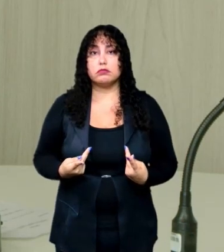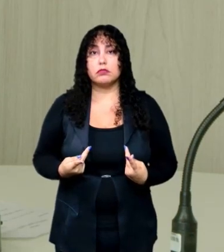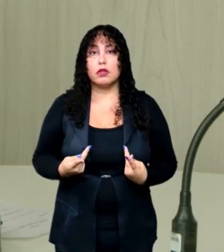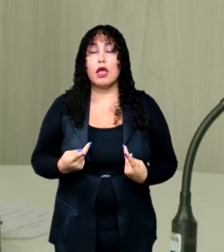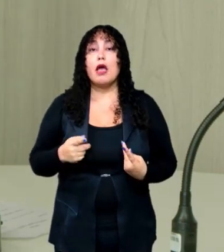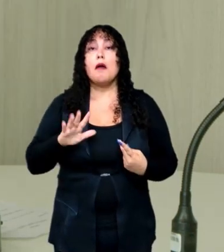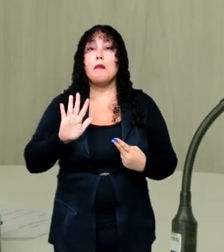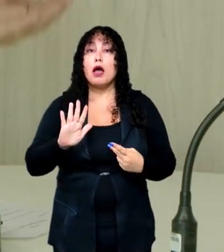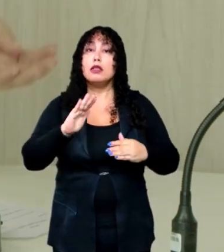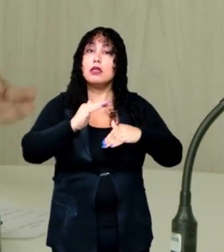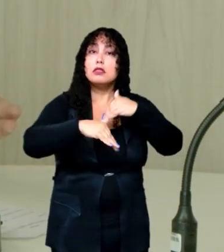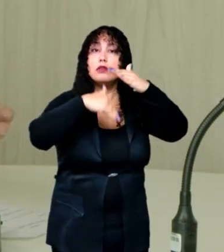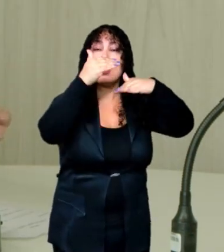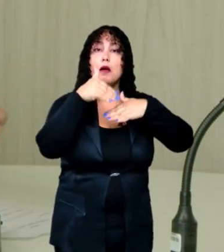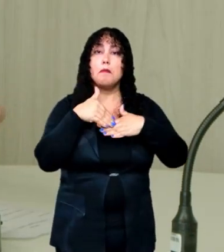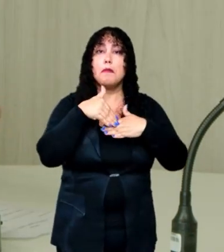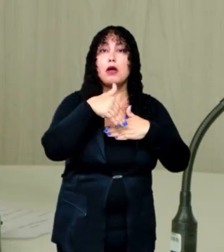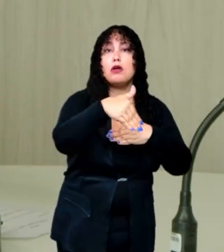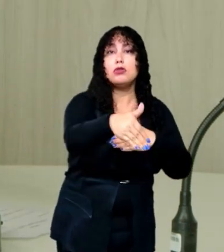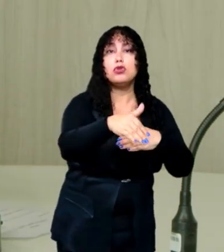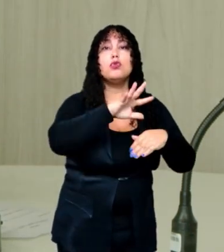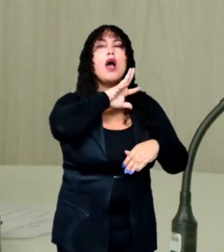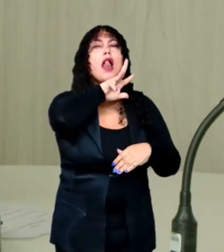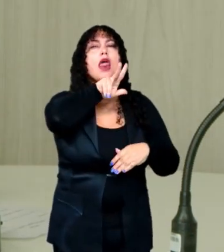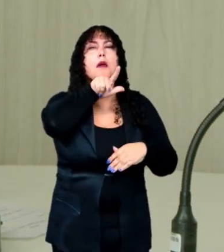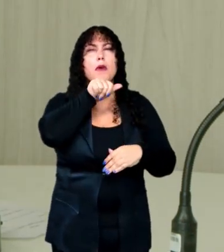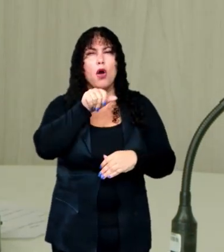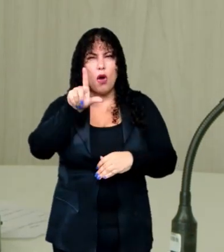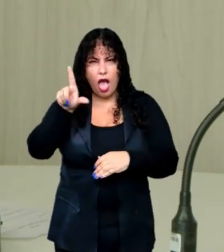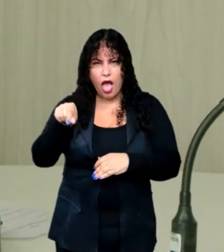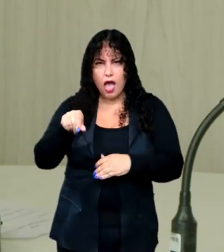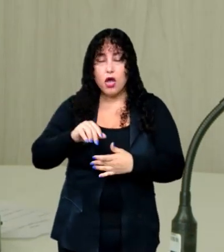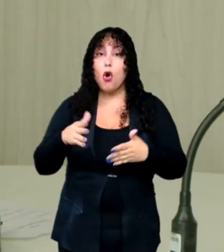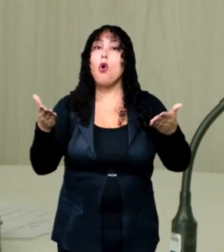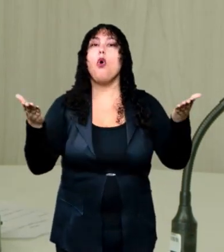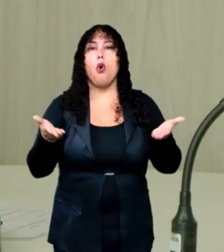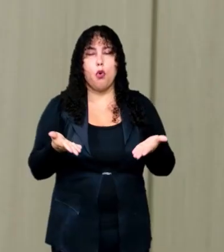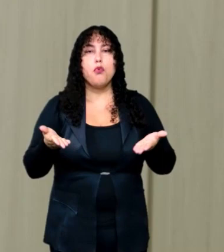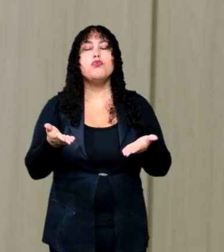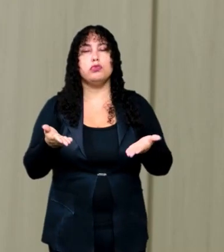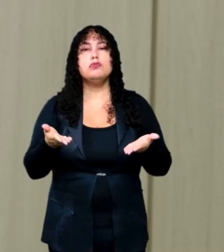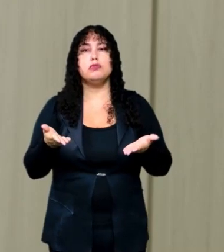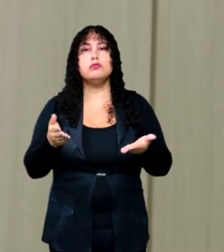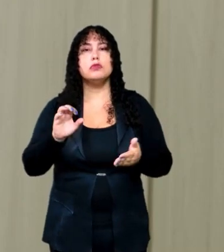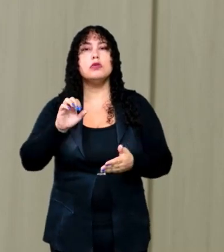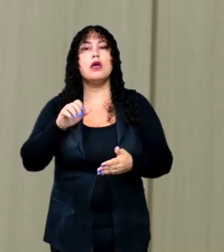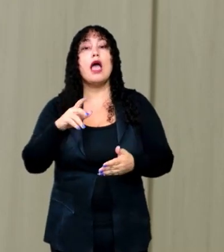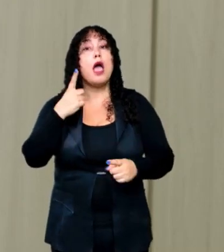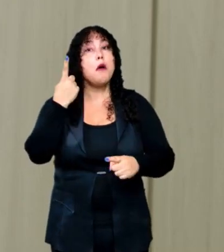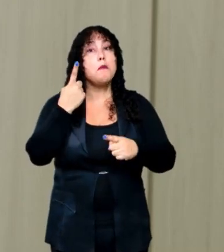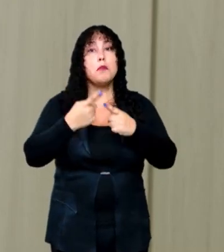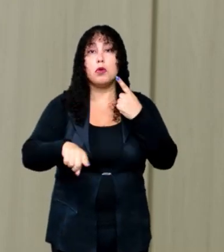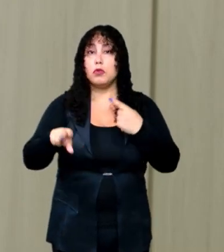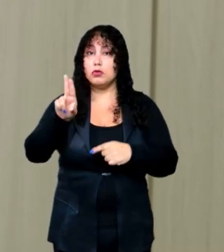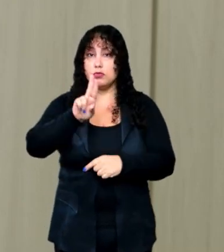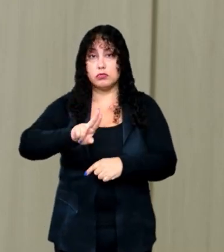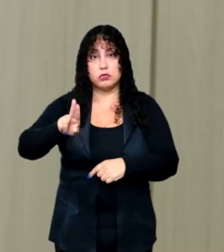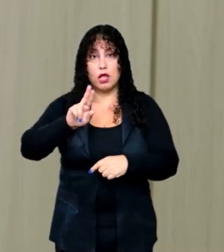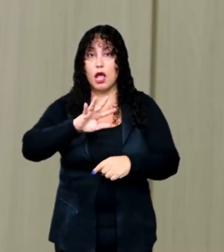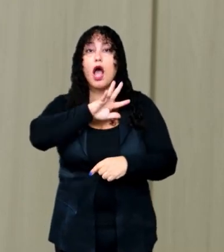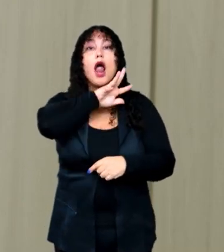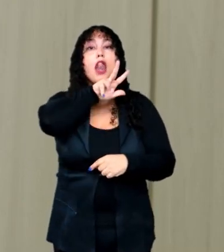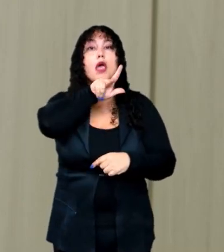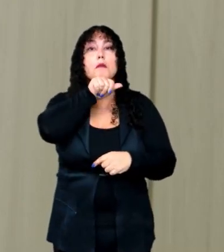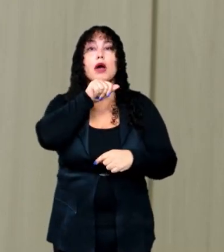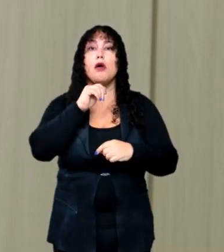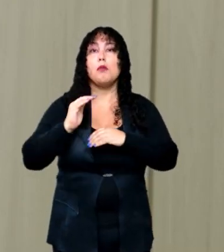é desenvolvido através de um animal, isso? Isso. Hoje a gente já é proibida a utilização, né, de animais